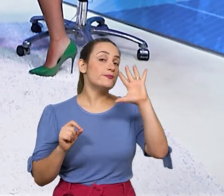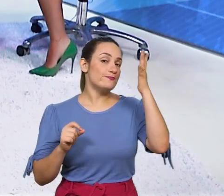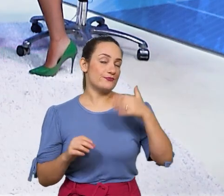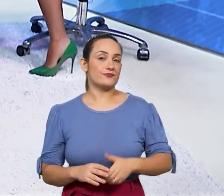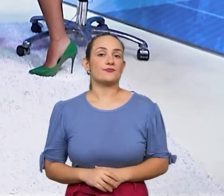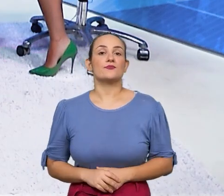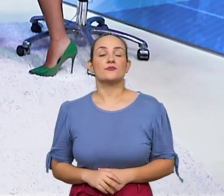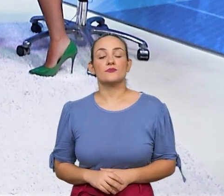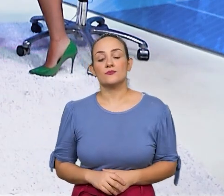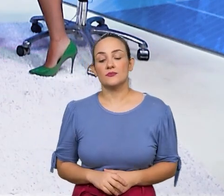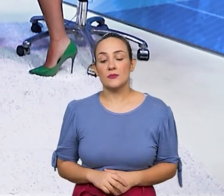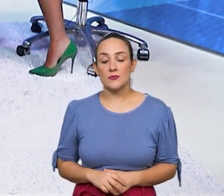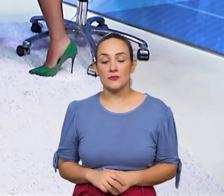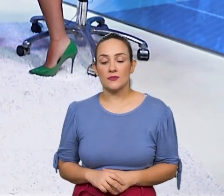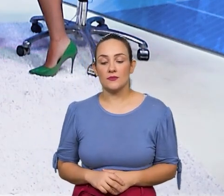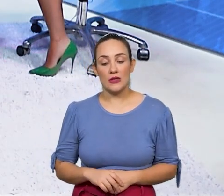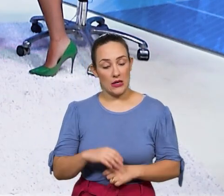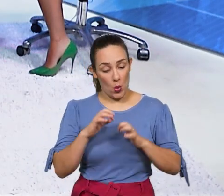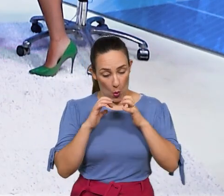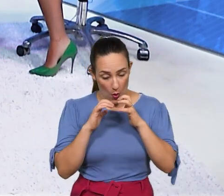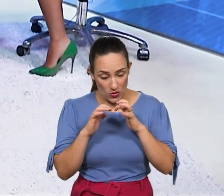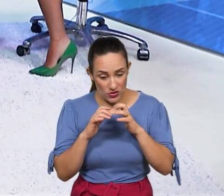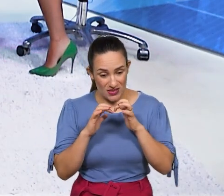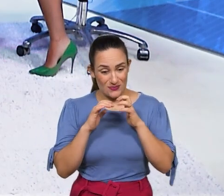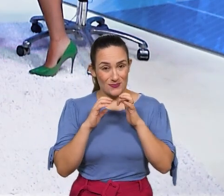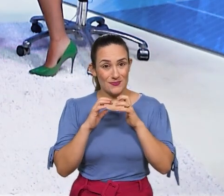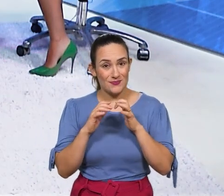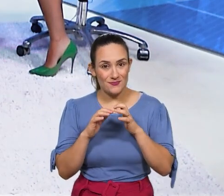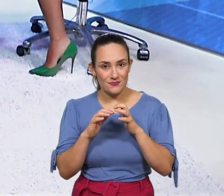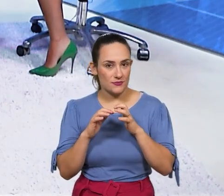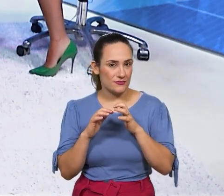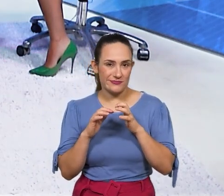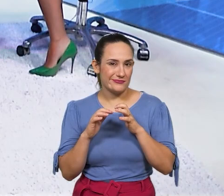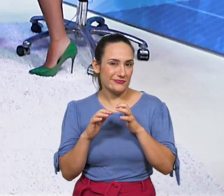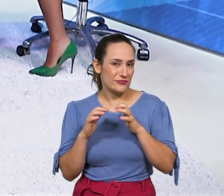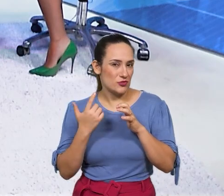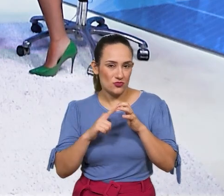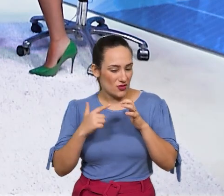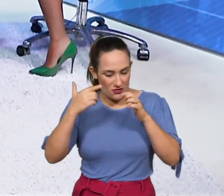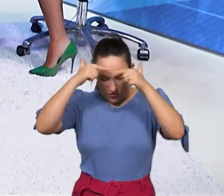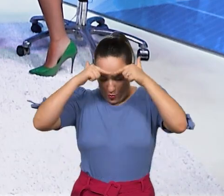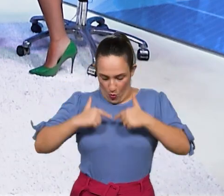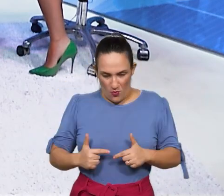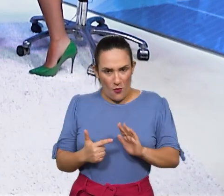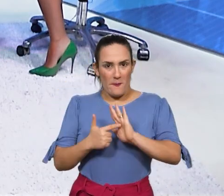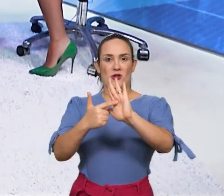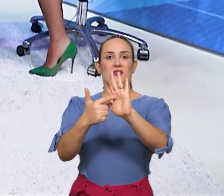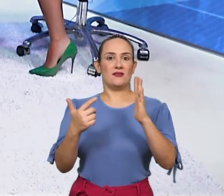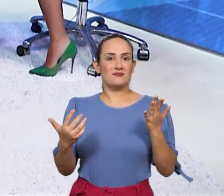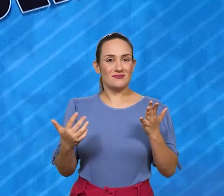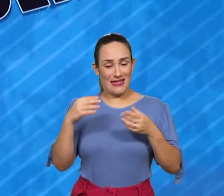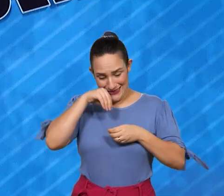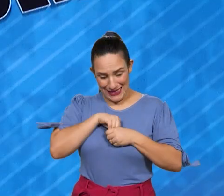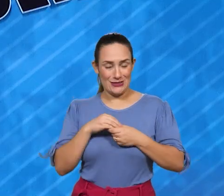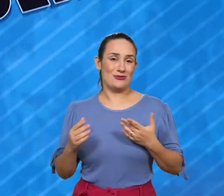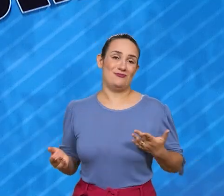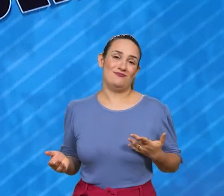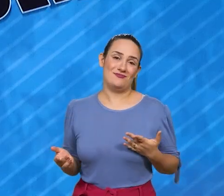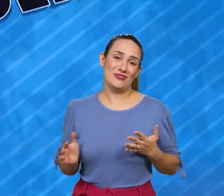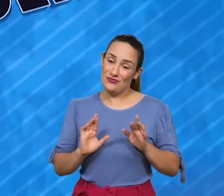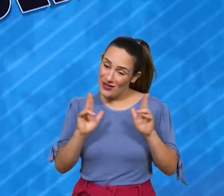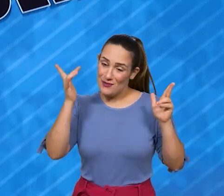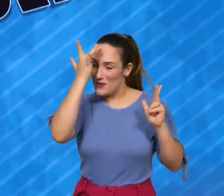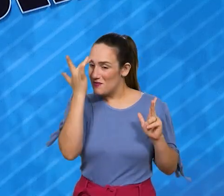verdade, falando aqui especificamente do autismo, o autismo ele não tem cara, né? E aí a gente